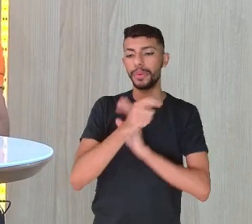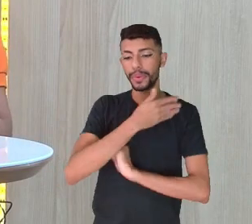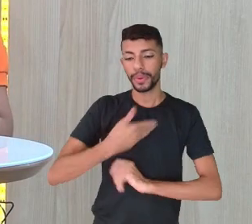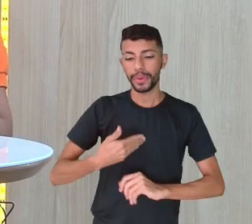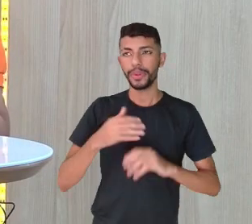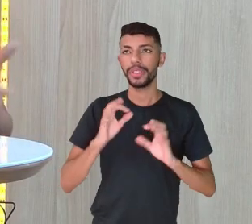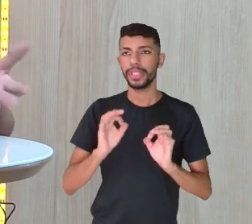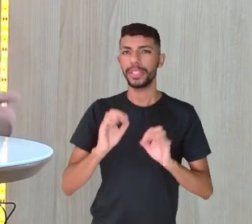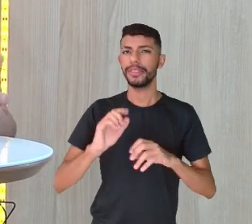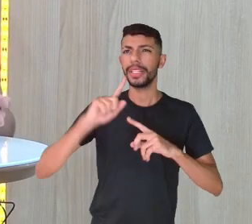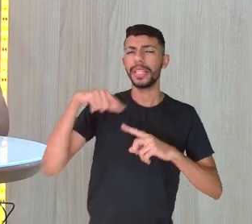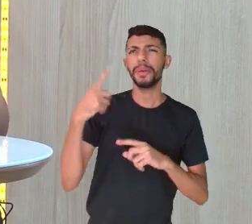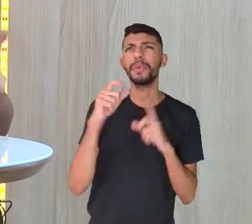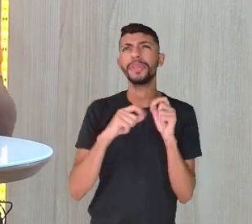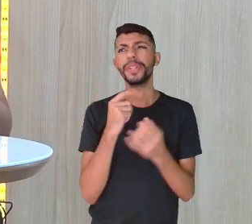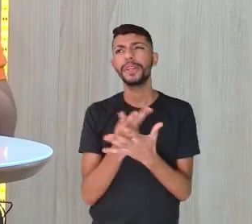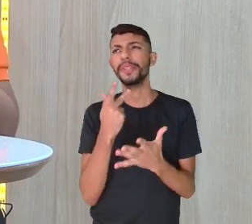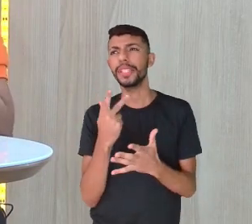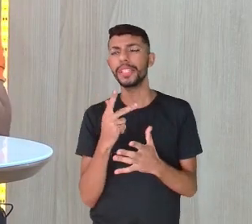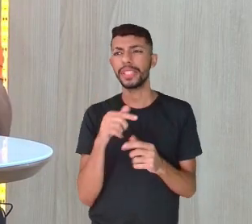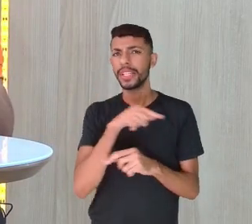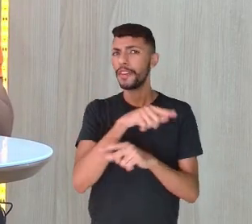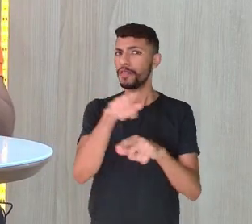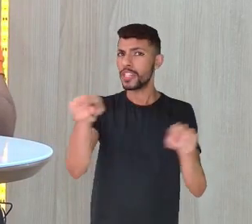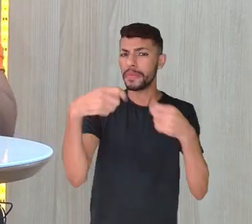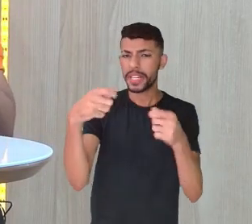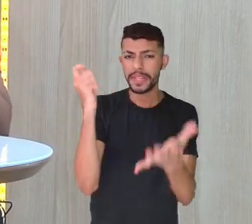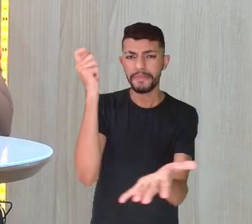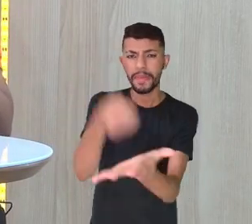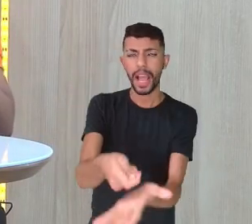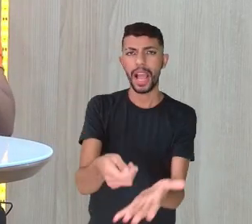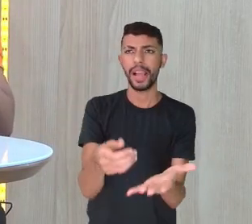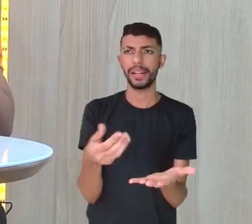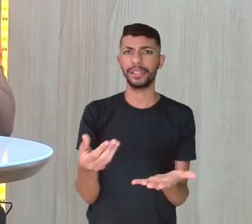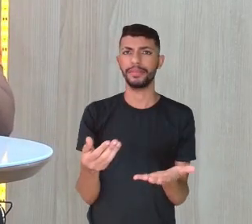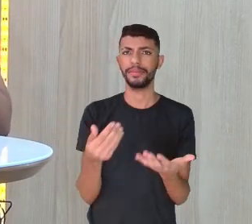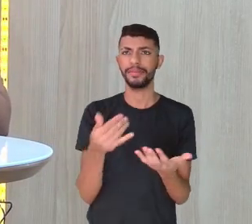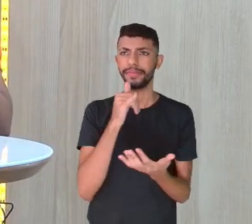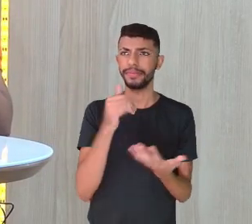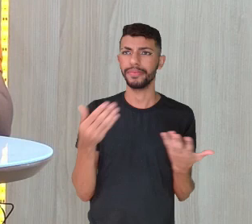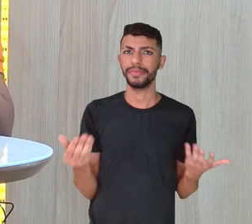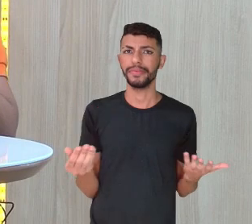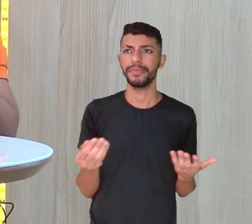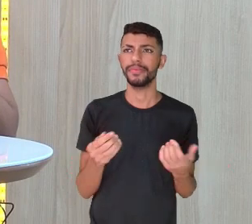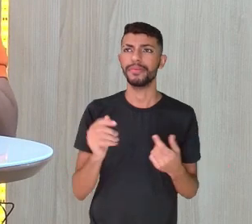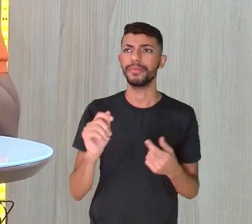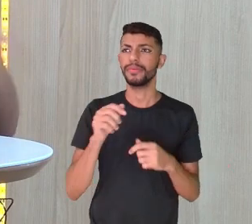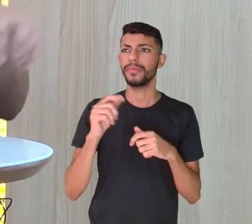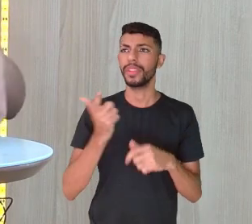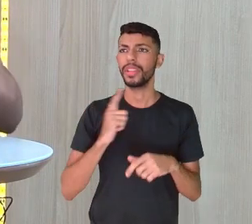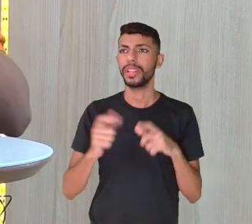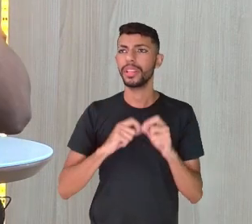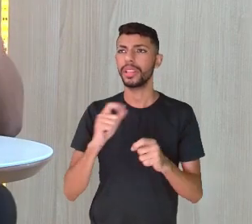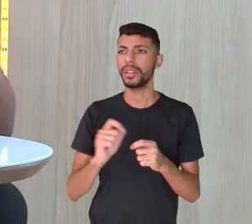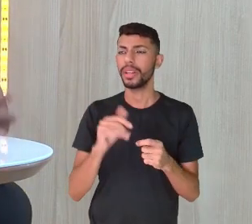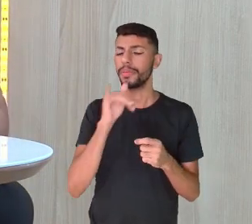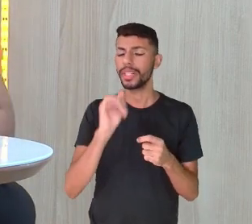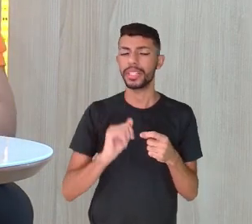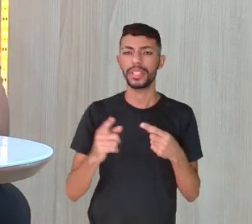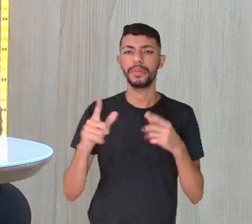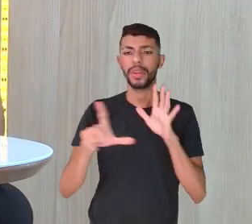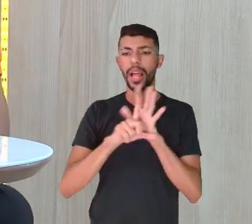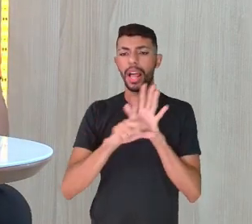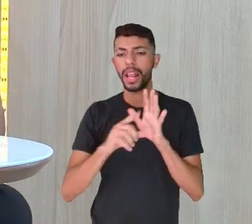anos, e aí, de repente, a metrópole diz, não, vocês precisam pagar, vamos ter o monopólio do chá, do açúcar, e vocês,